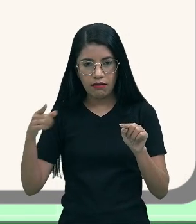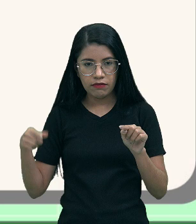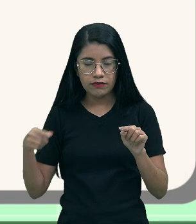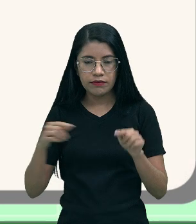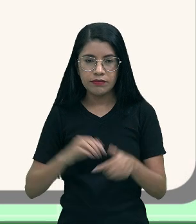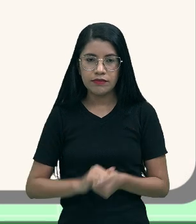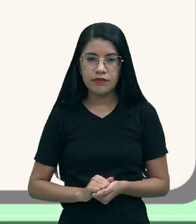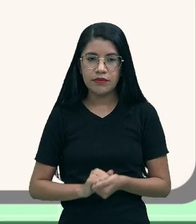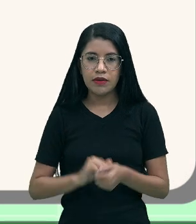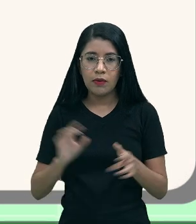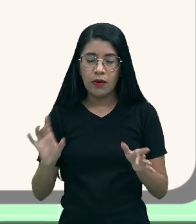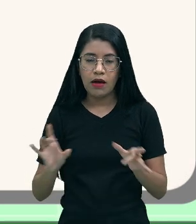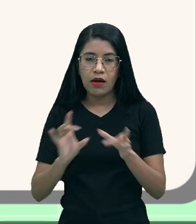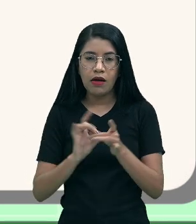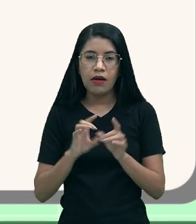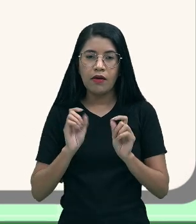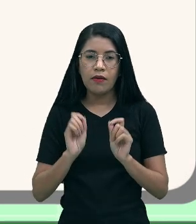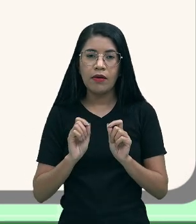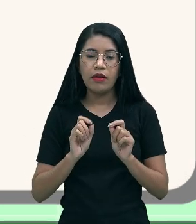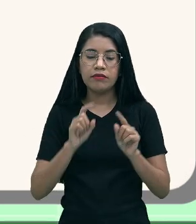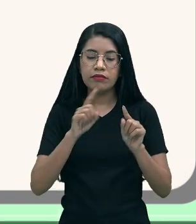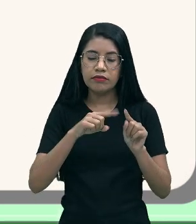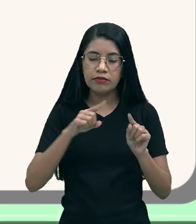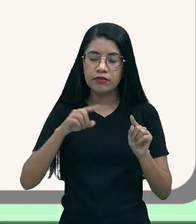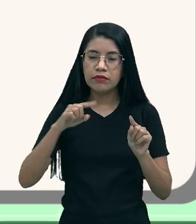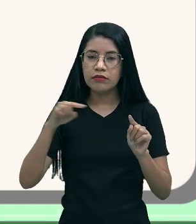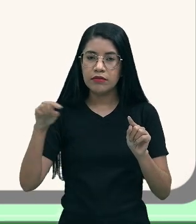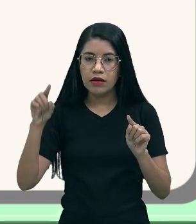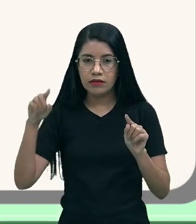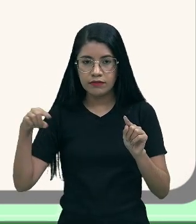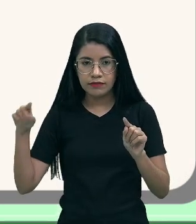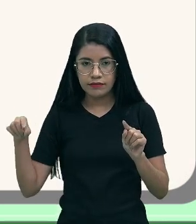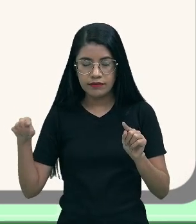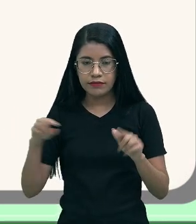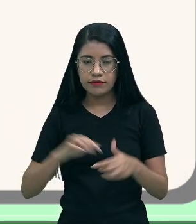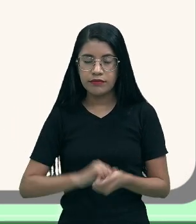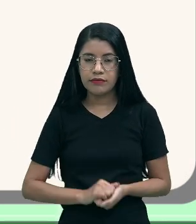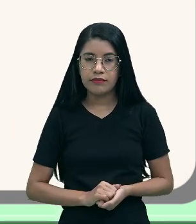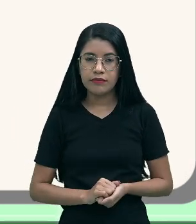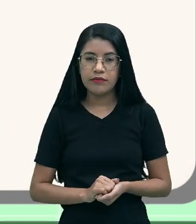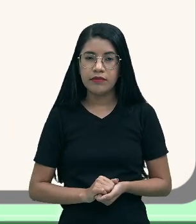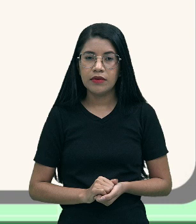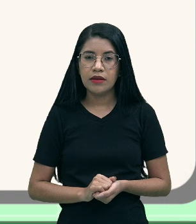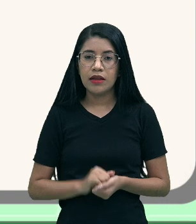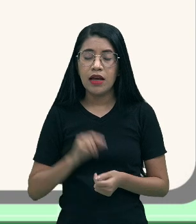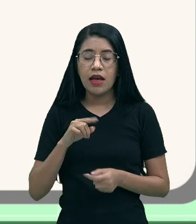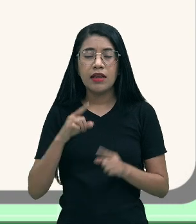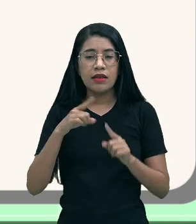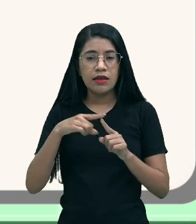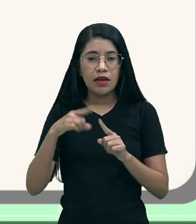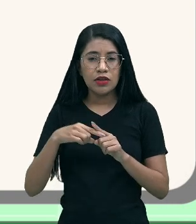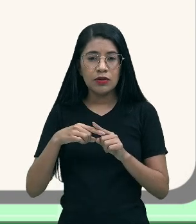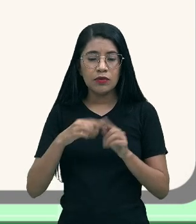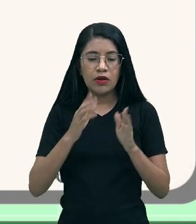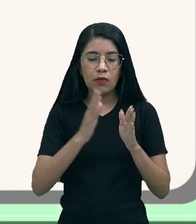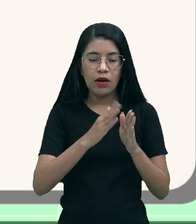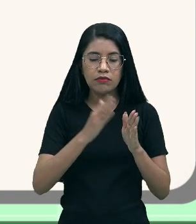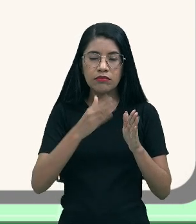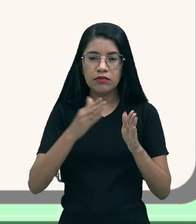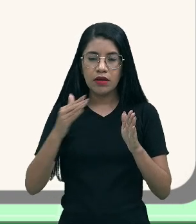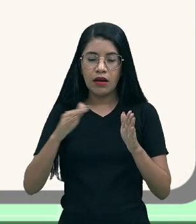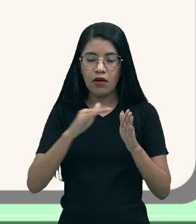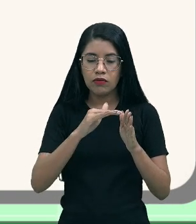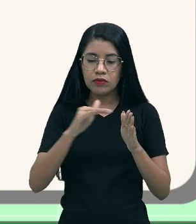a associação em série. Nesse tipo de associação, os resistores são ligados sequencialmente